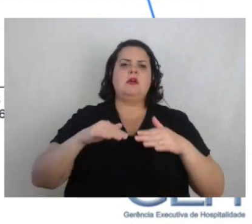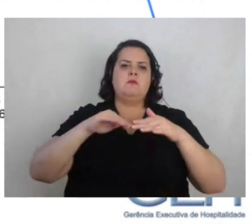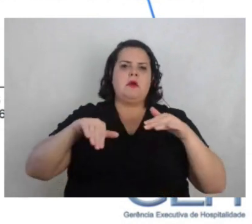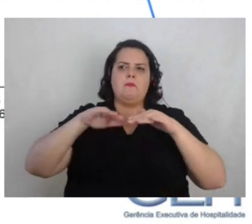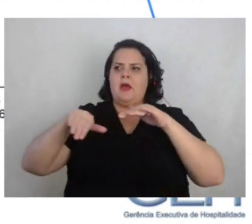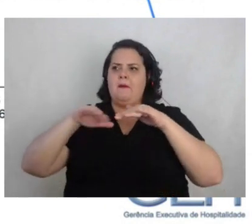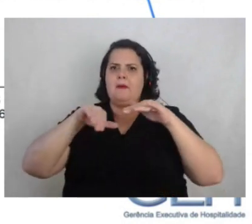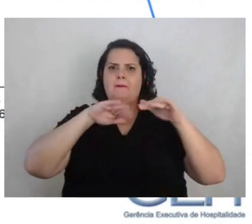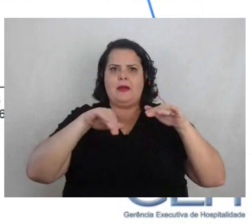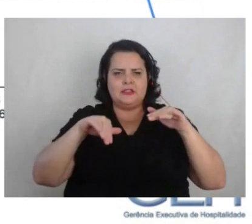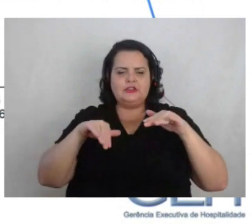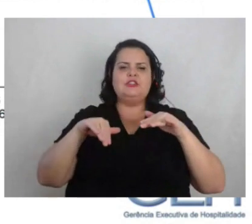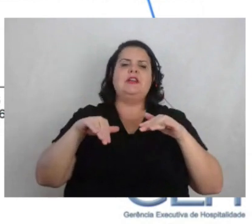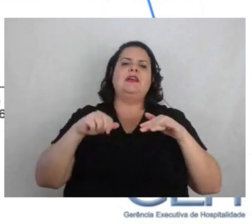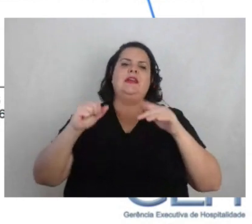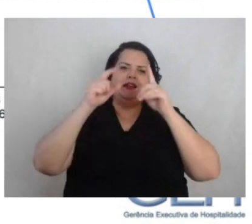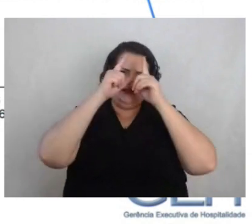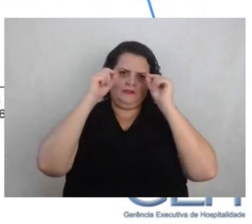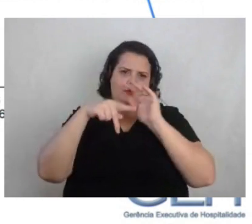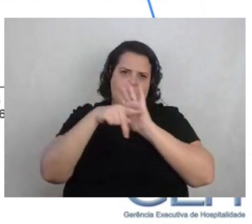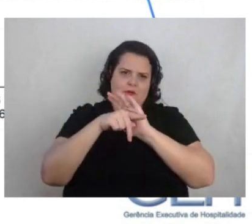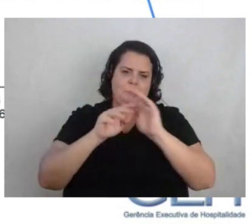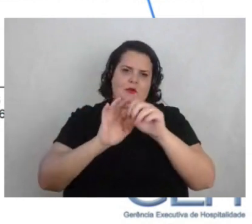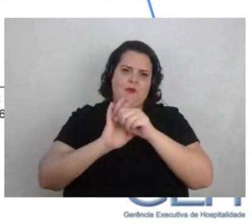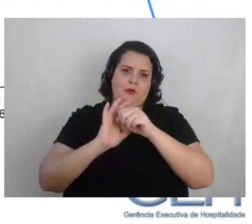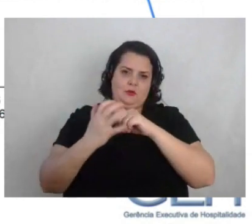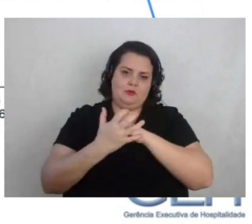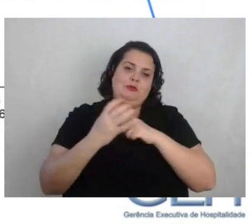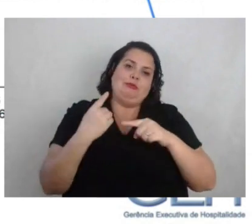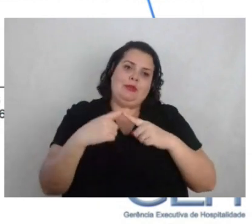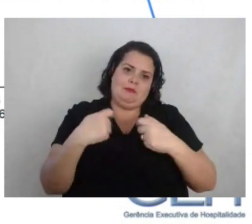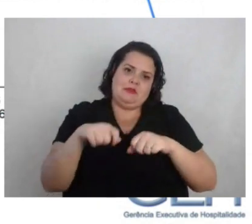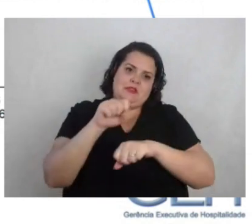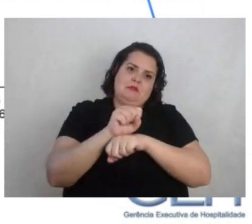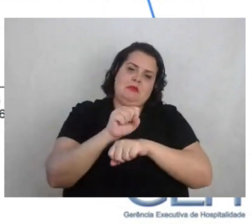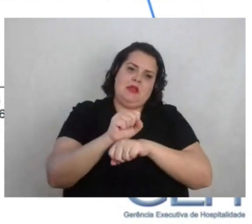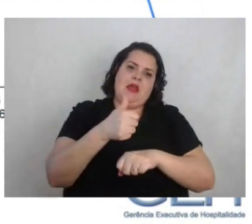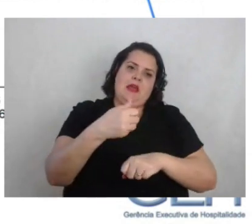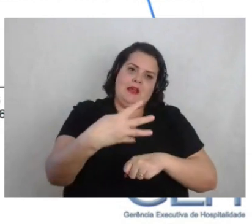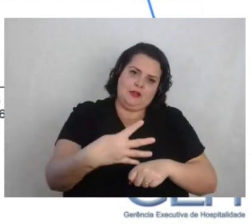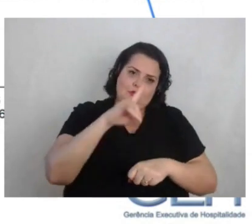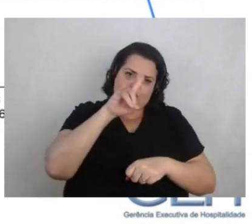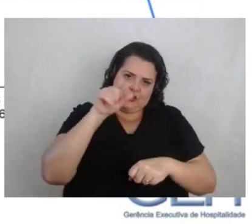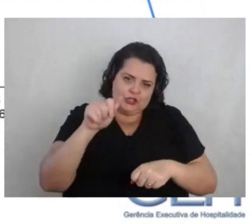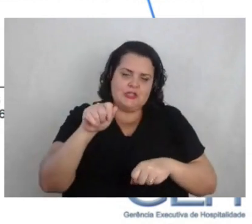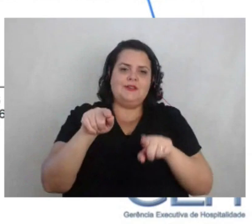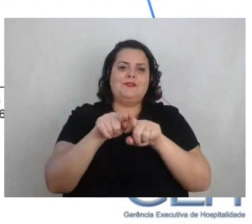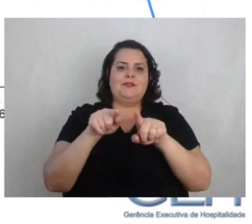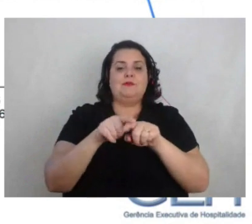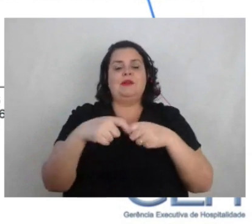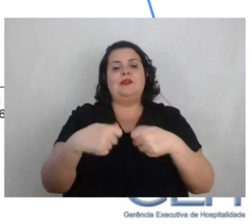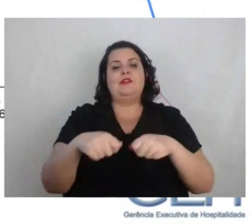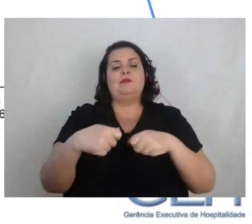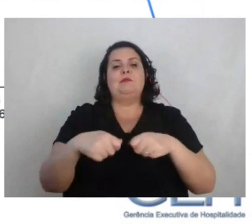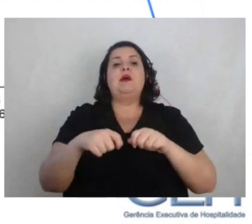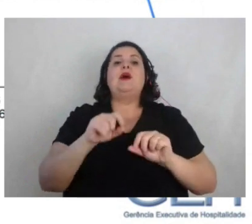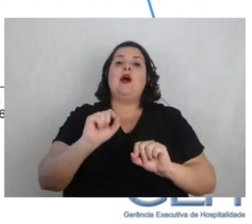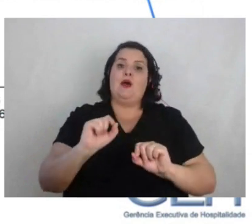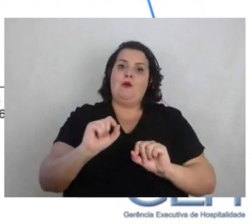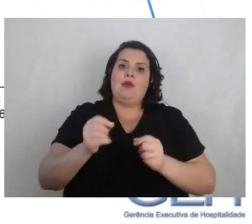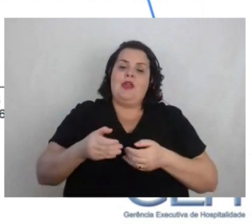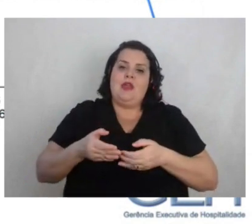os 14 dias, precisa esperar a questão da abertura da cidade e esse movimento interior